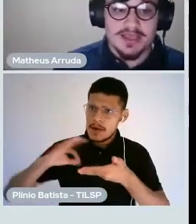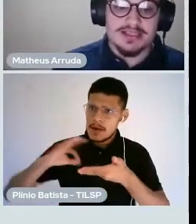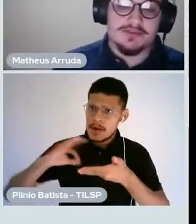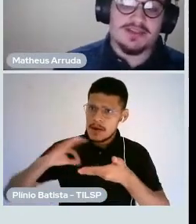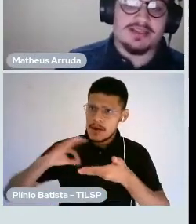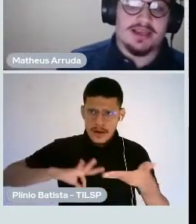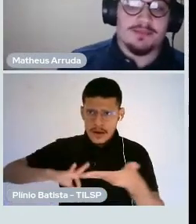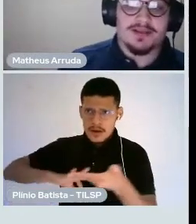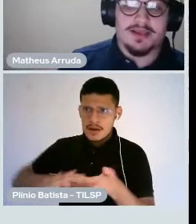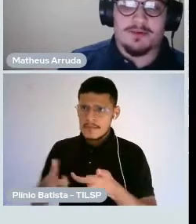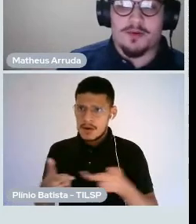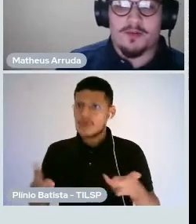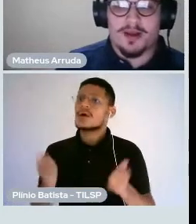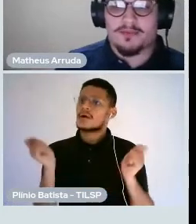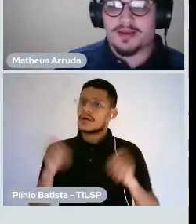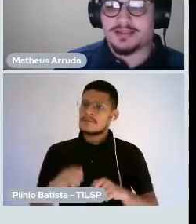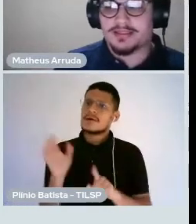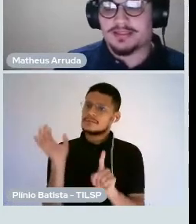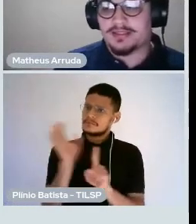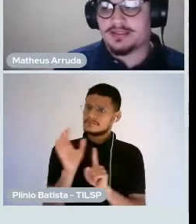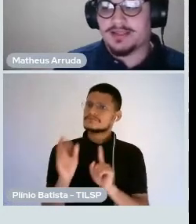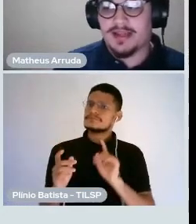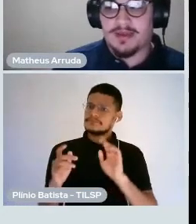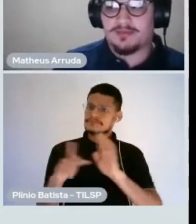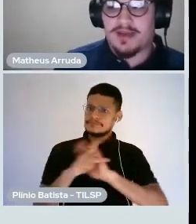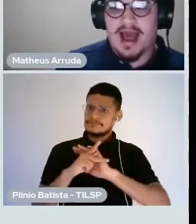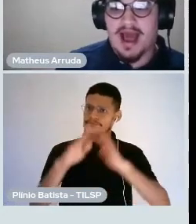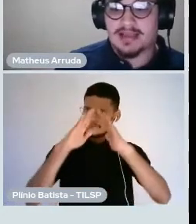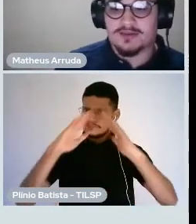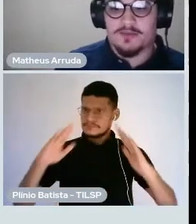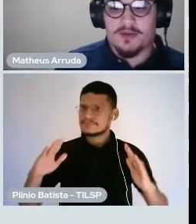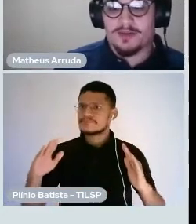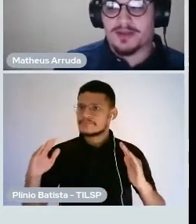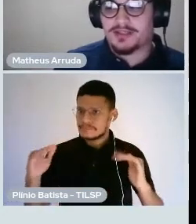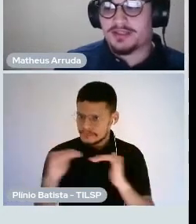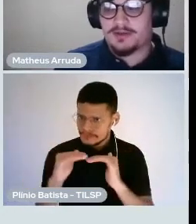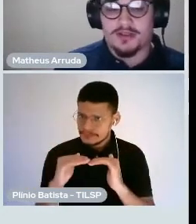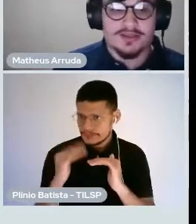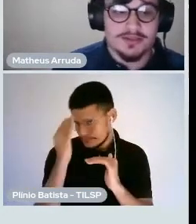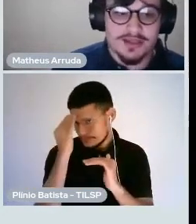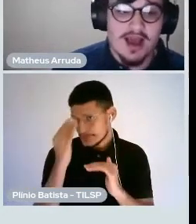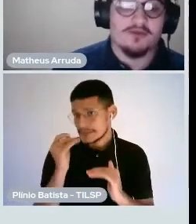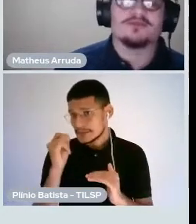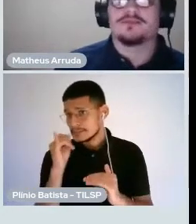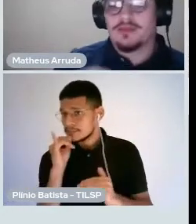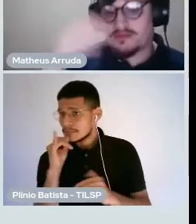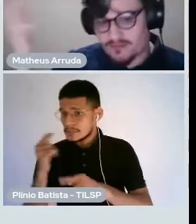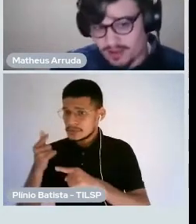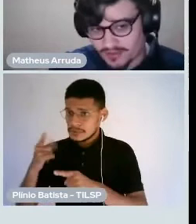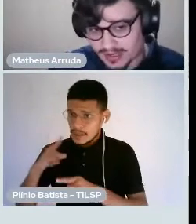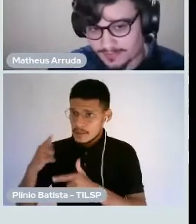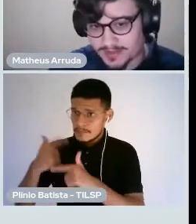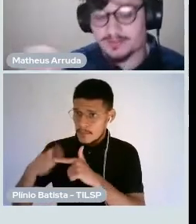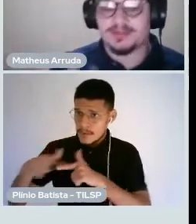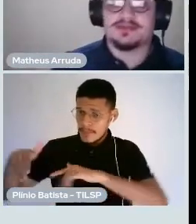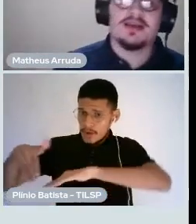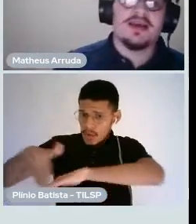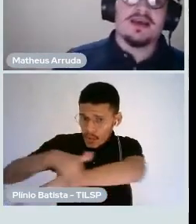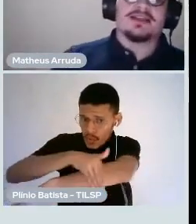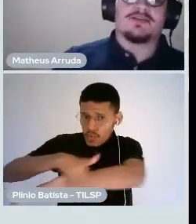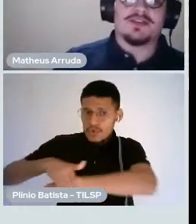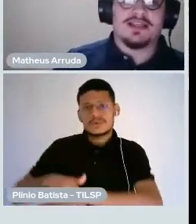pirâmide. Se você tem, por exemplo, problemas de saneamento básico, problemas de desigualdade social, vai afetar na